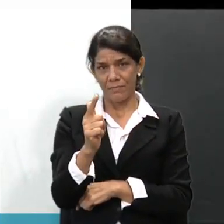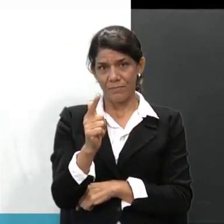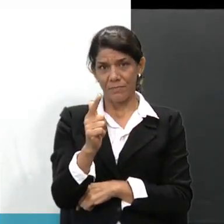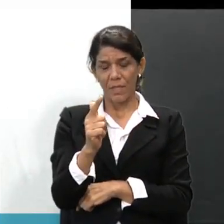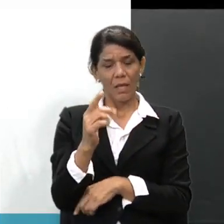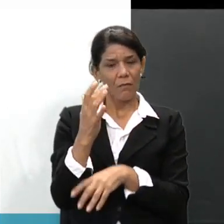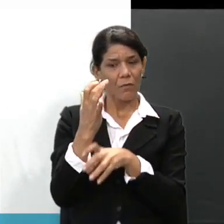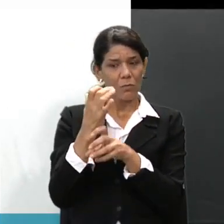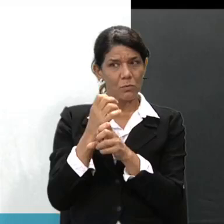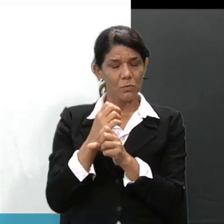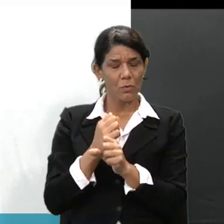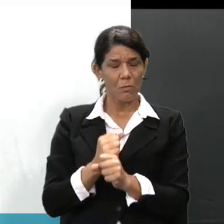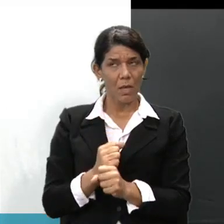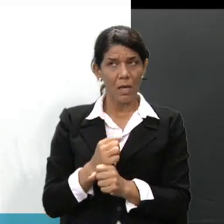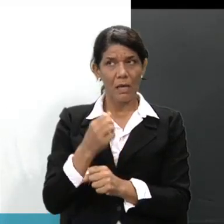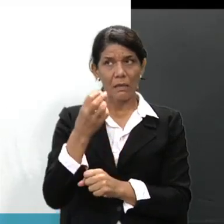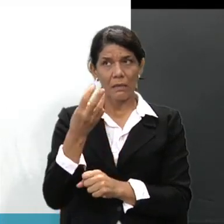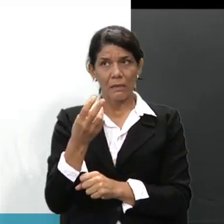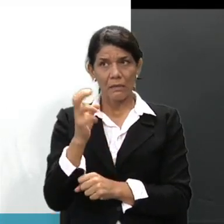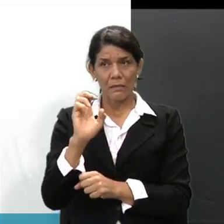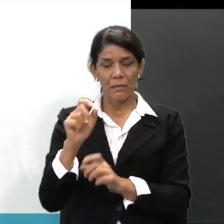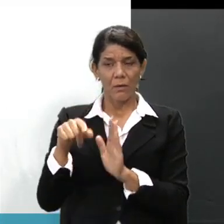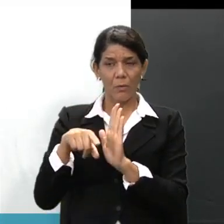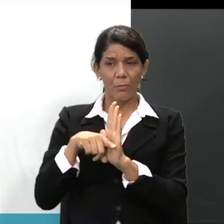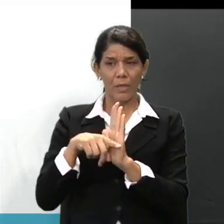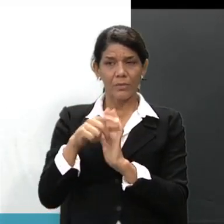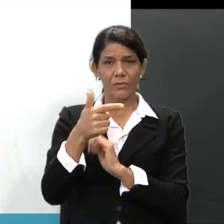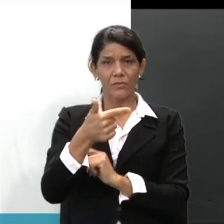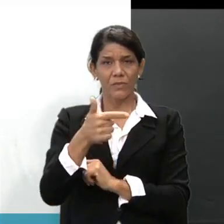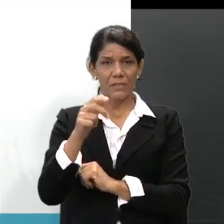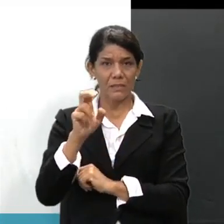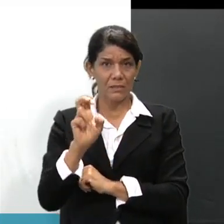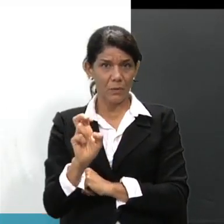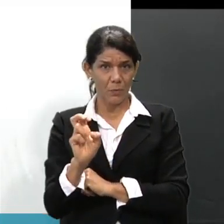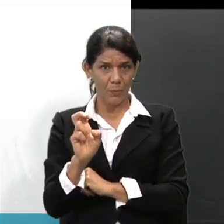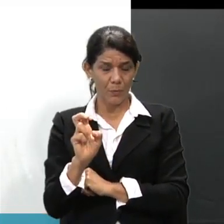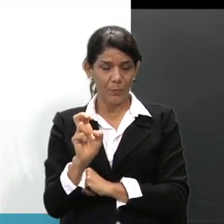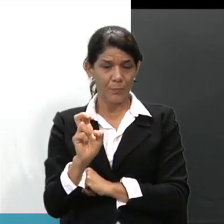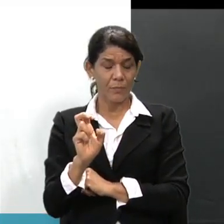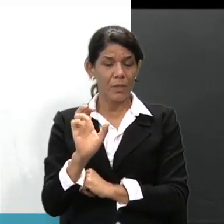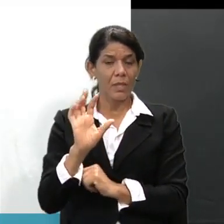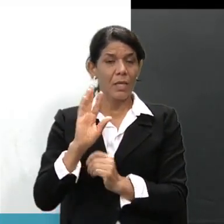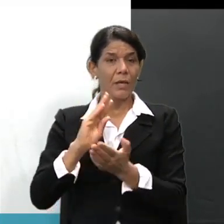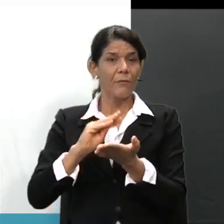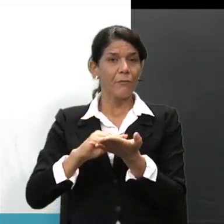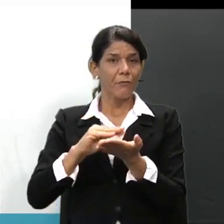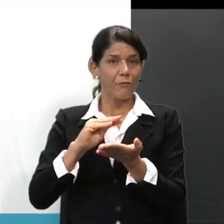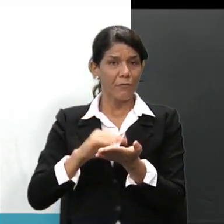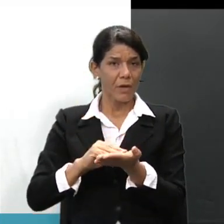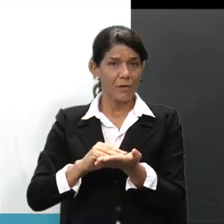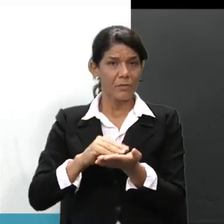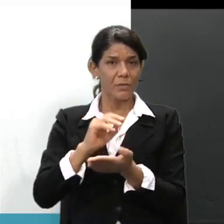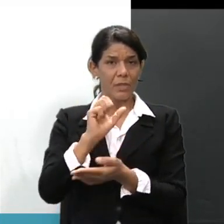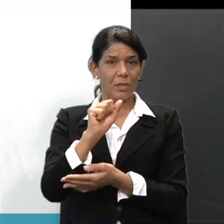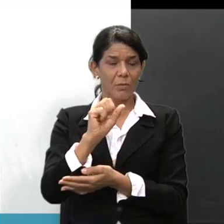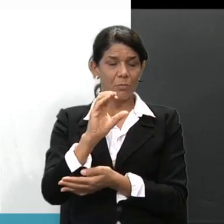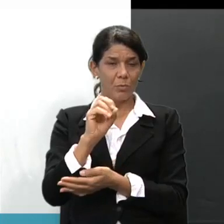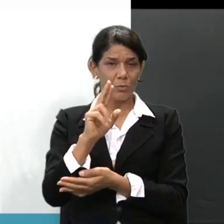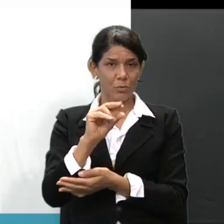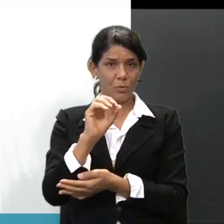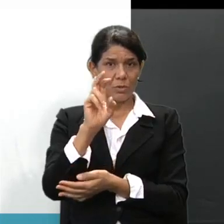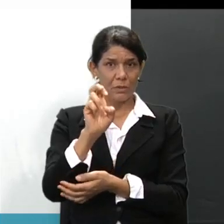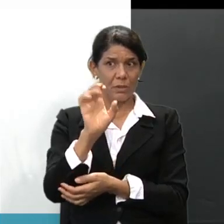a conta. 35 menos 25, falta para o meu soro de